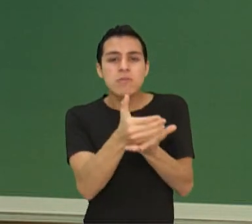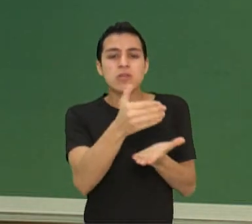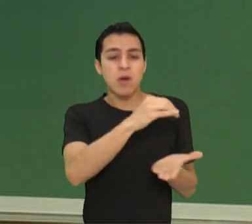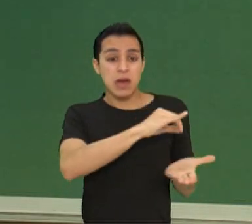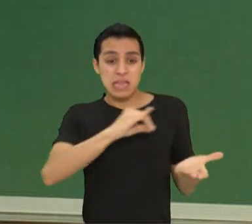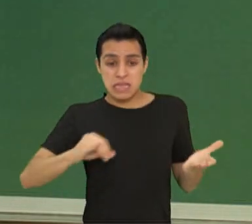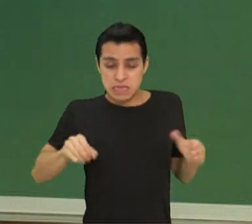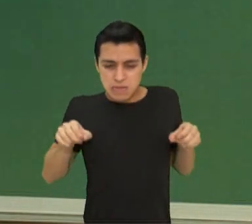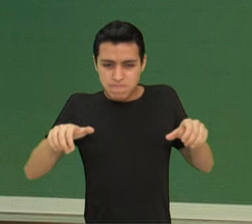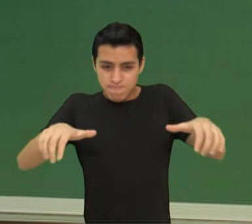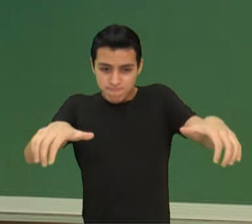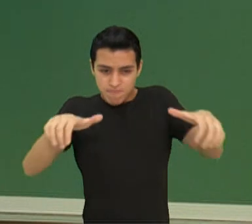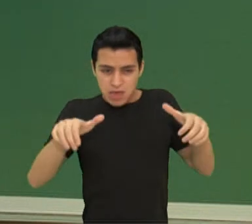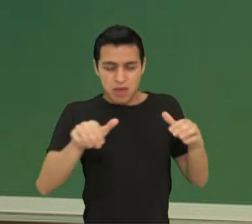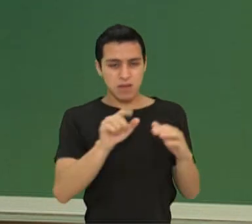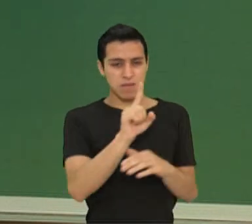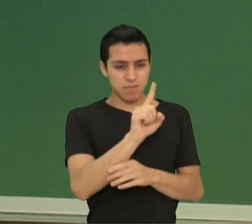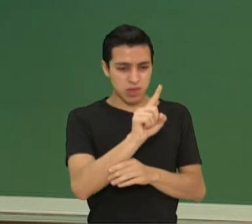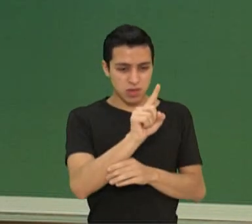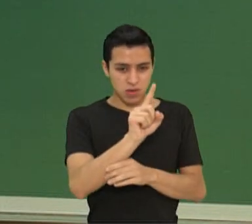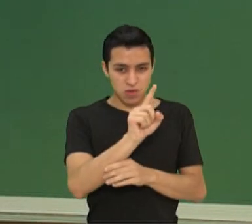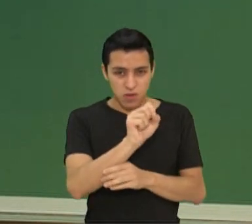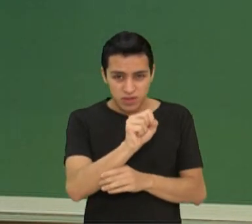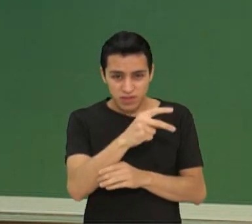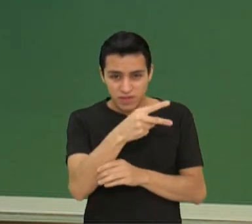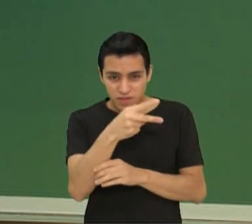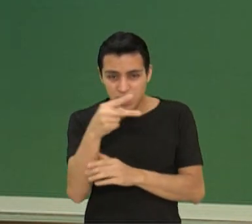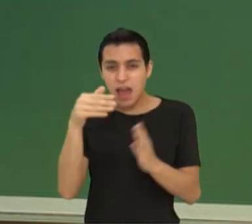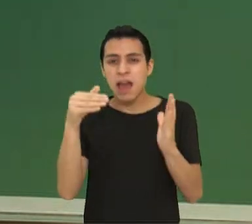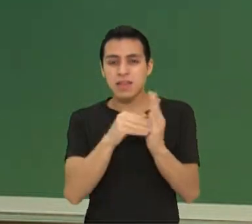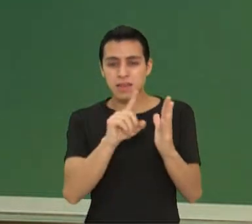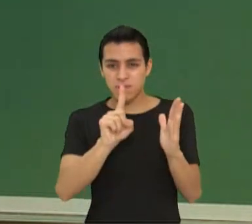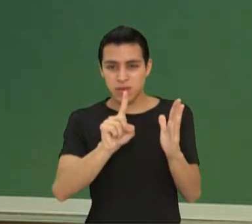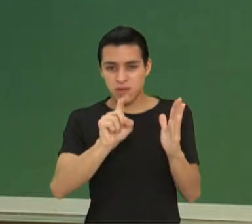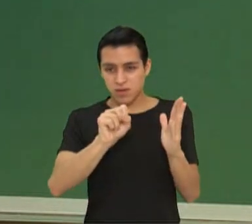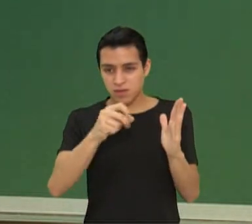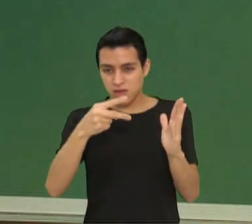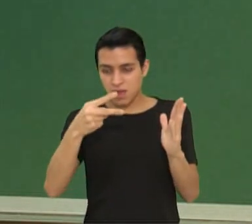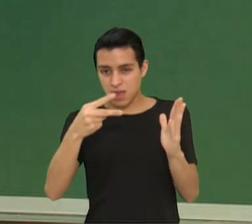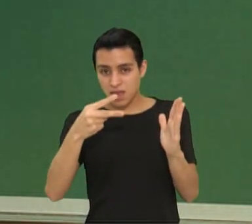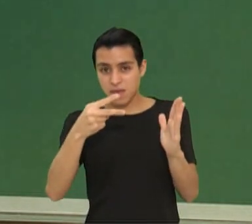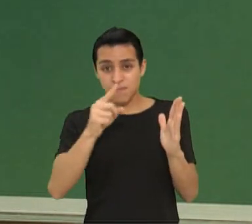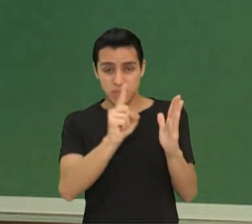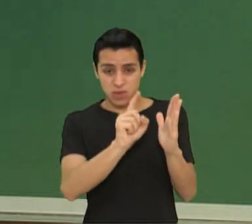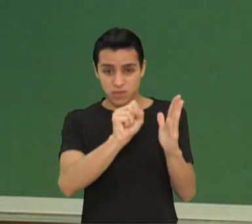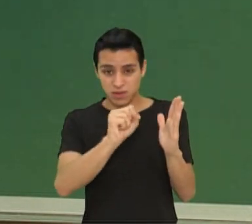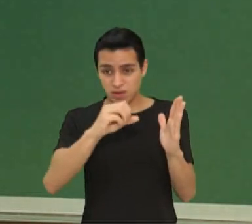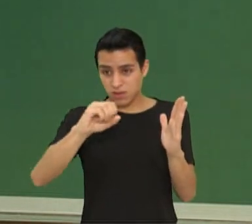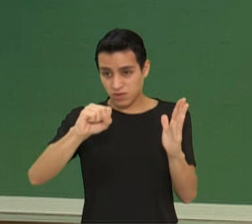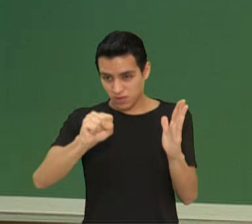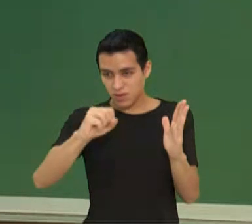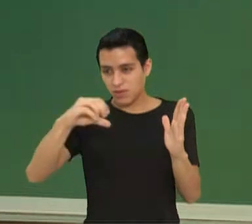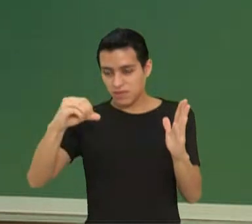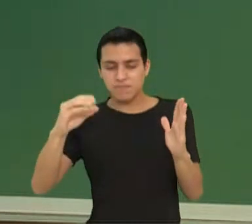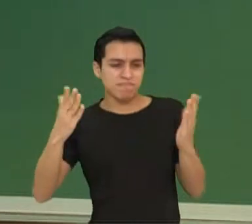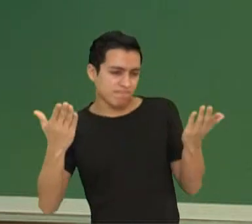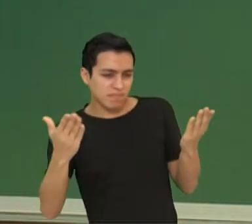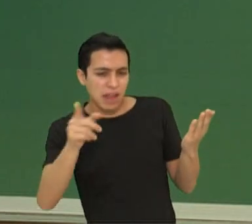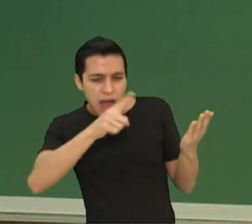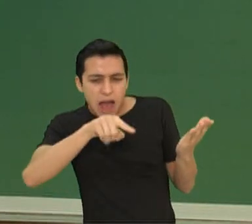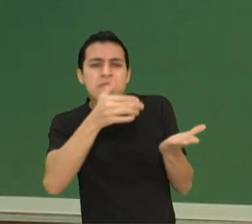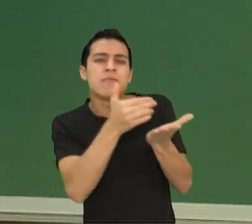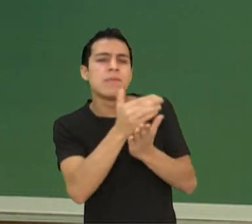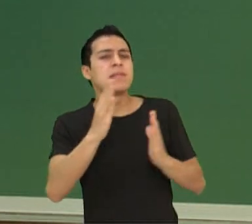que durou de 1822 até 1889. É possível falar de Estado brasileiro a partir desse